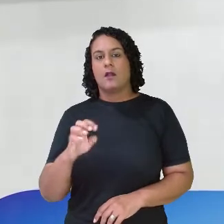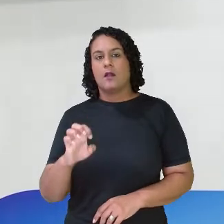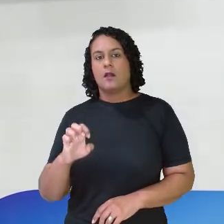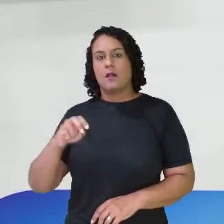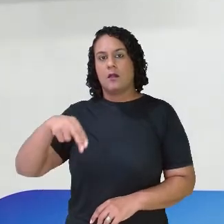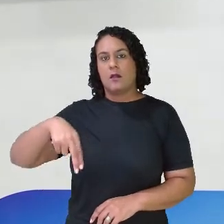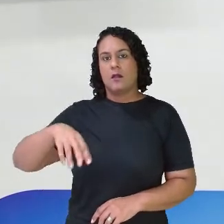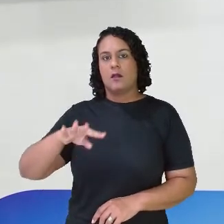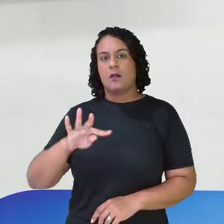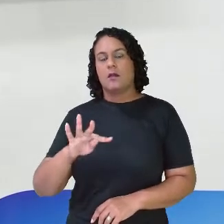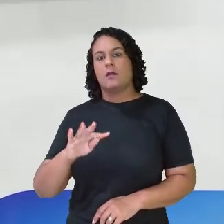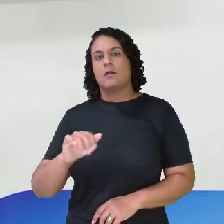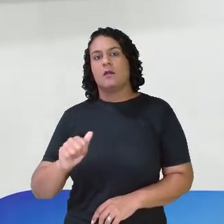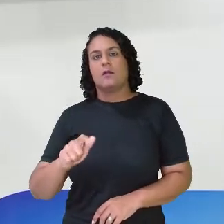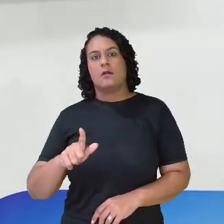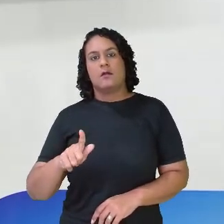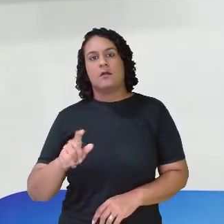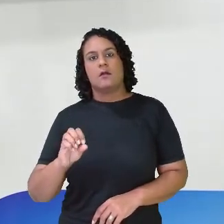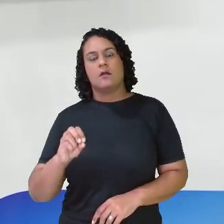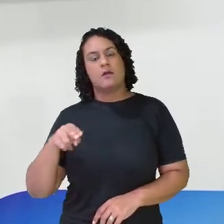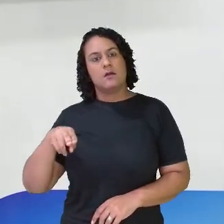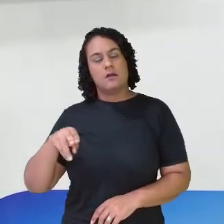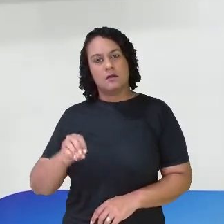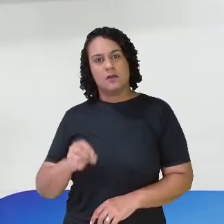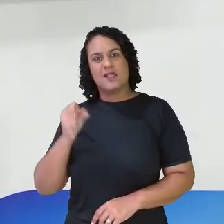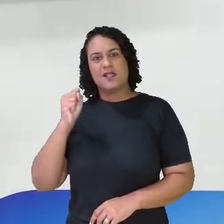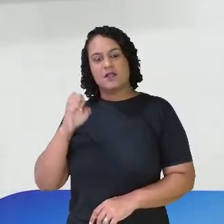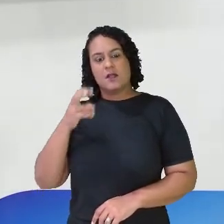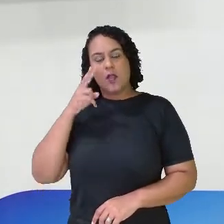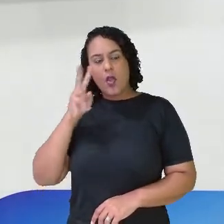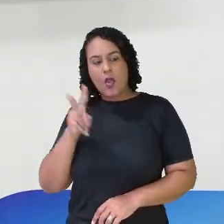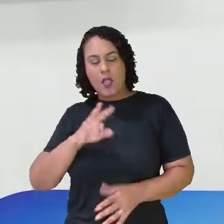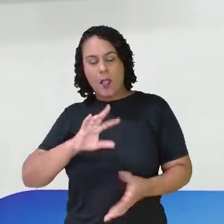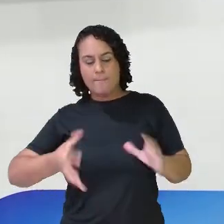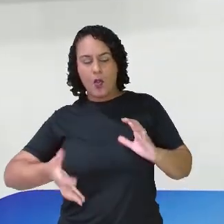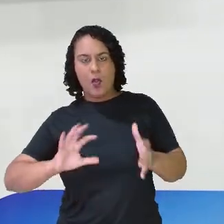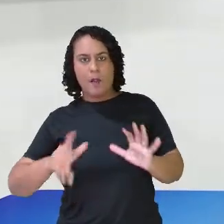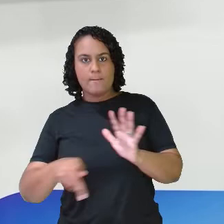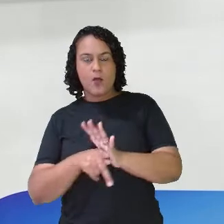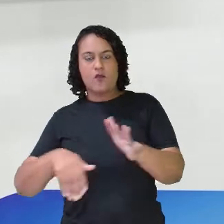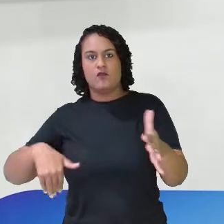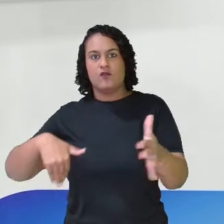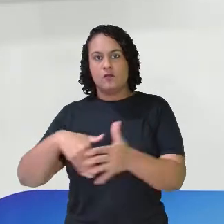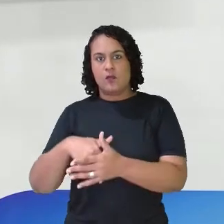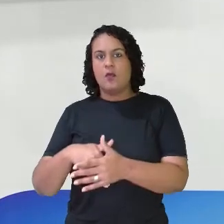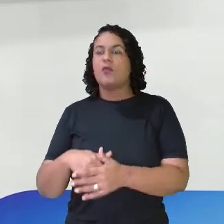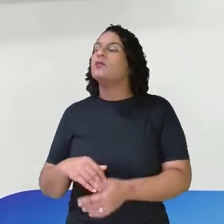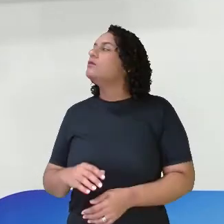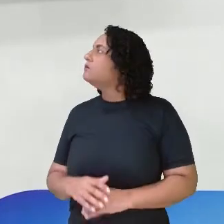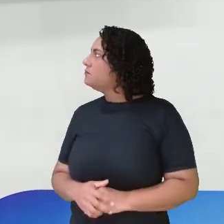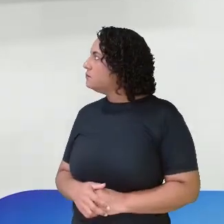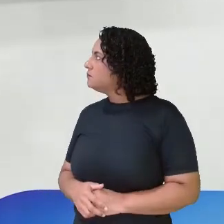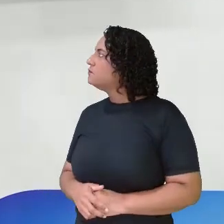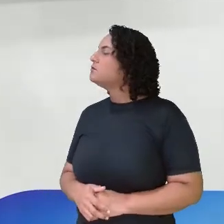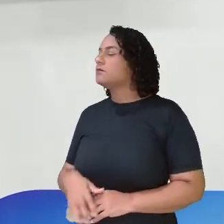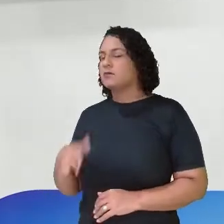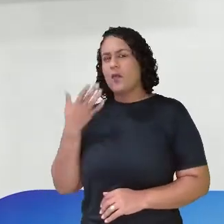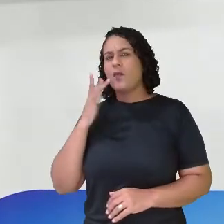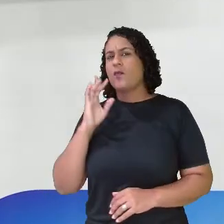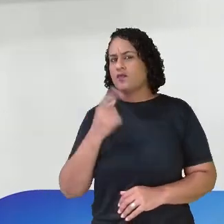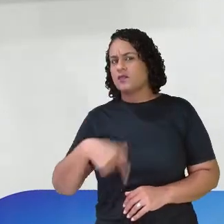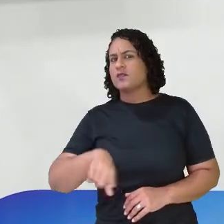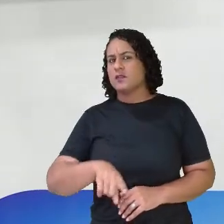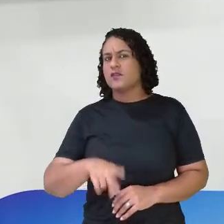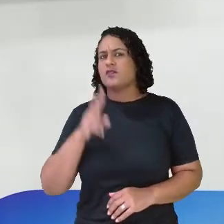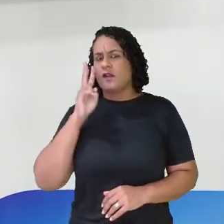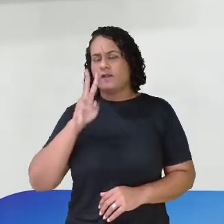gente vê isso em bola de futebol. Se a gente olhar para as costuras dela. Eu trouxe porque eu sei que vocês já viram esse tipo de bola